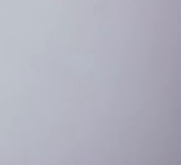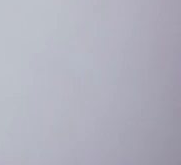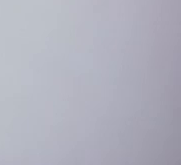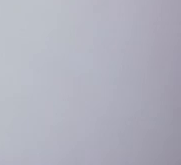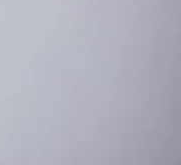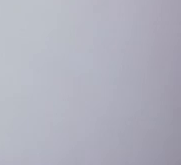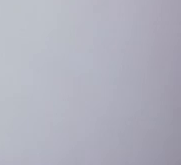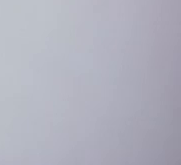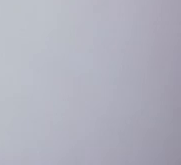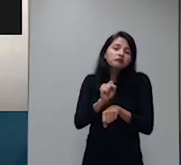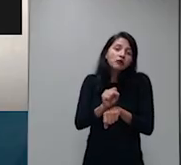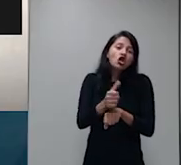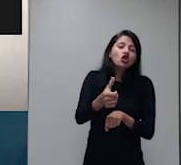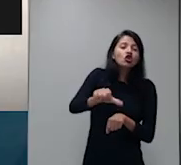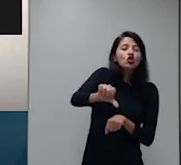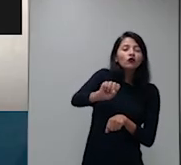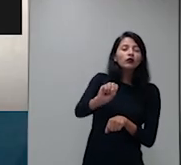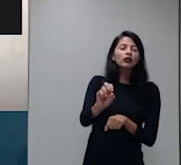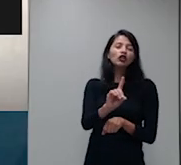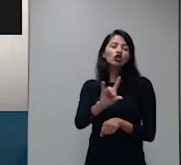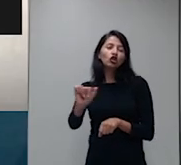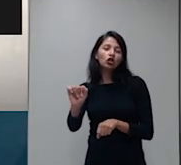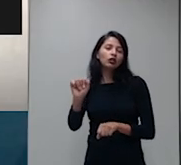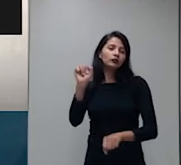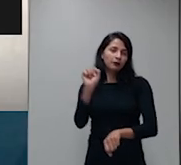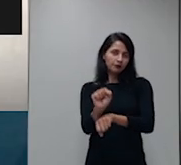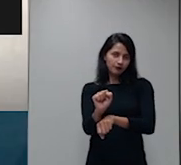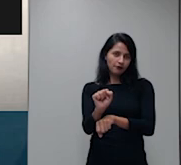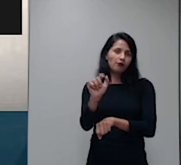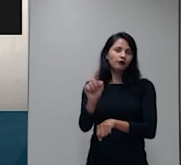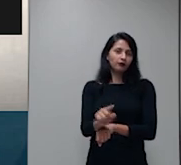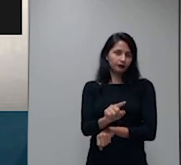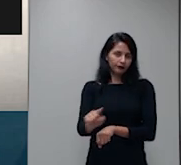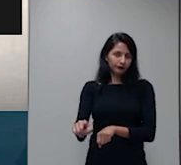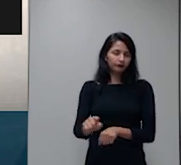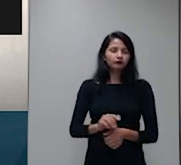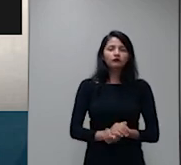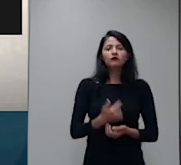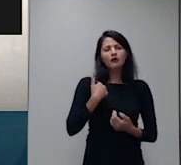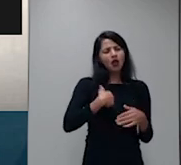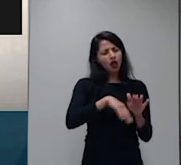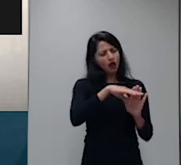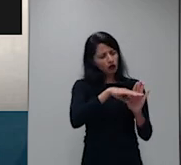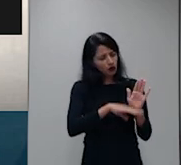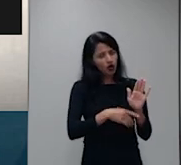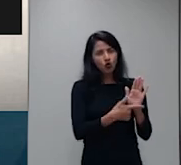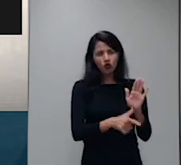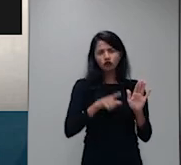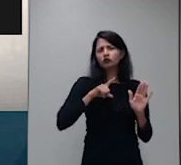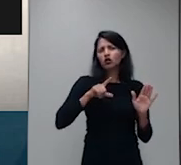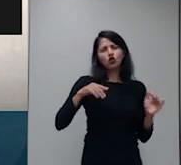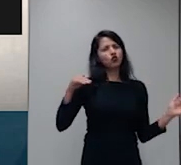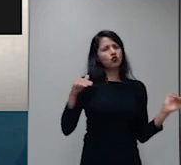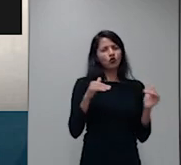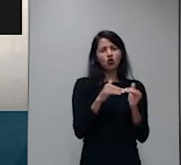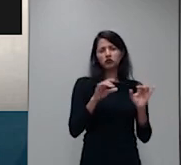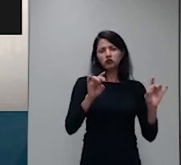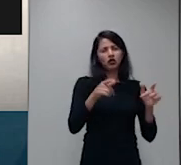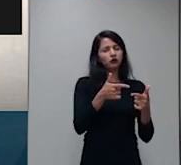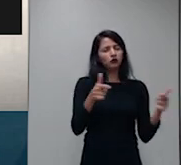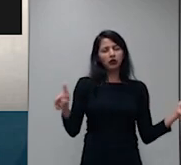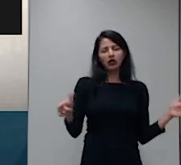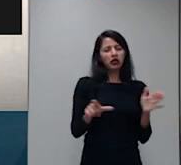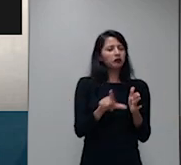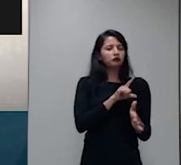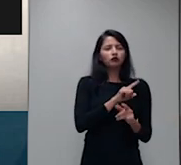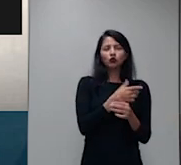comprador de imóvel em loteamento o colegiado estabeleceu que a cobrança de taxa de manutenção de loteamento prevista